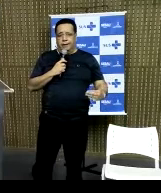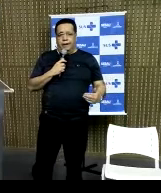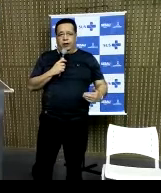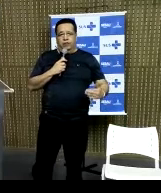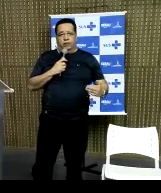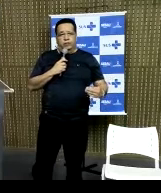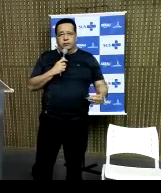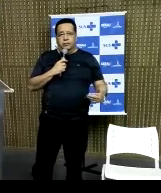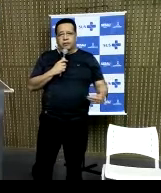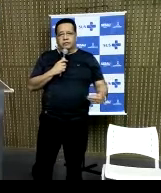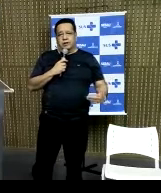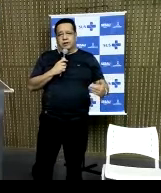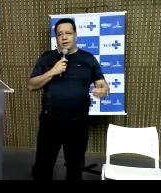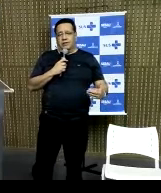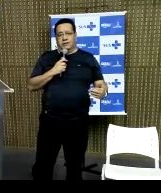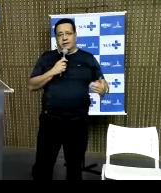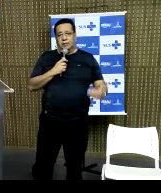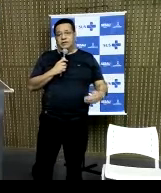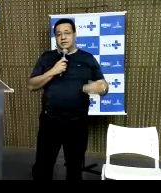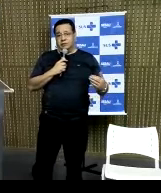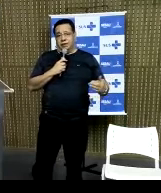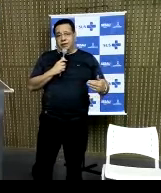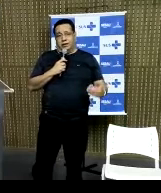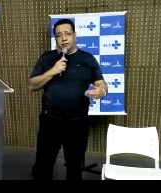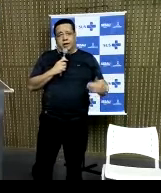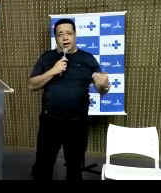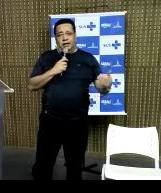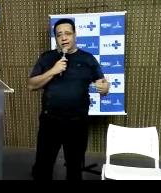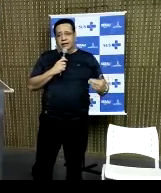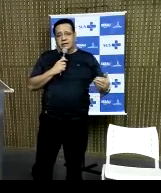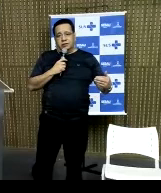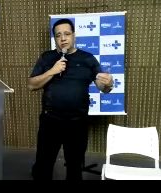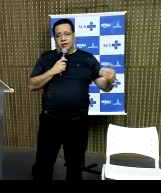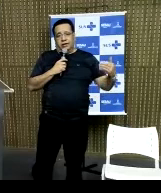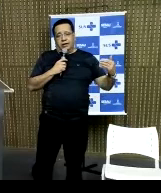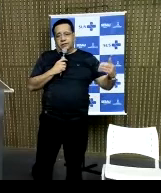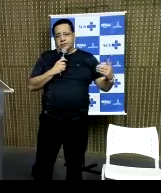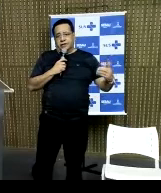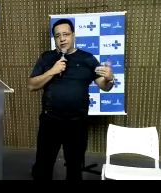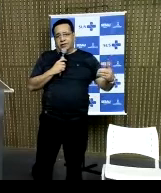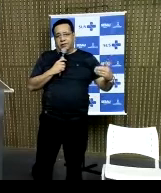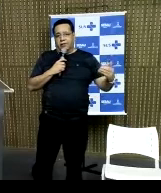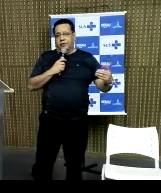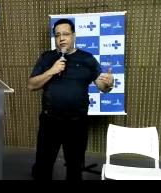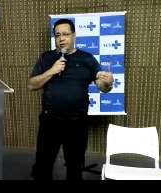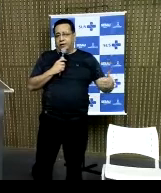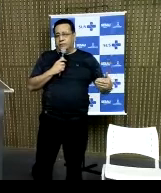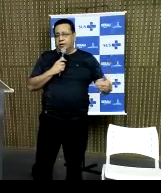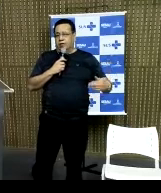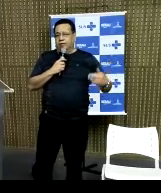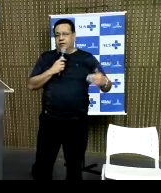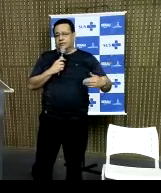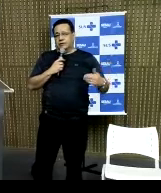né? Foi muito bom trabalhar com essa equipe, estamos trabalhando, ainda eles estão responsáveis ainda pelo